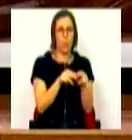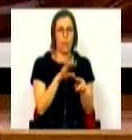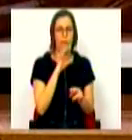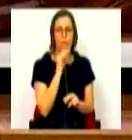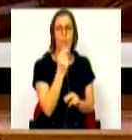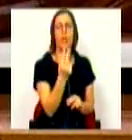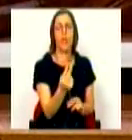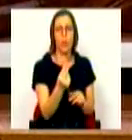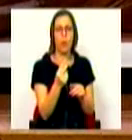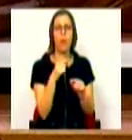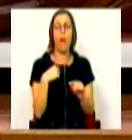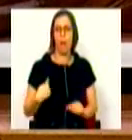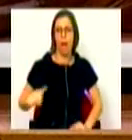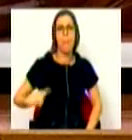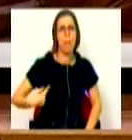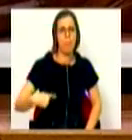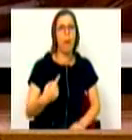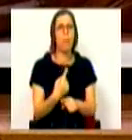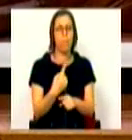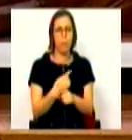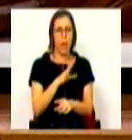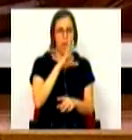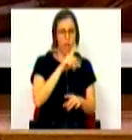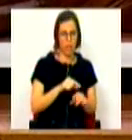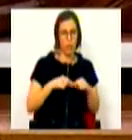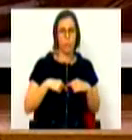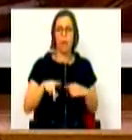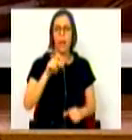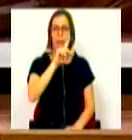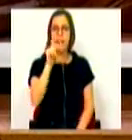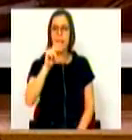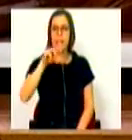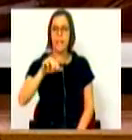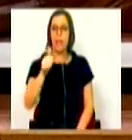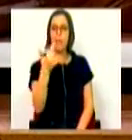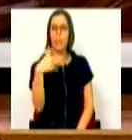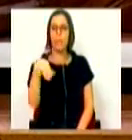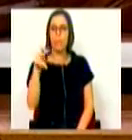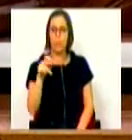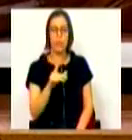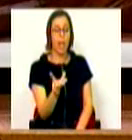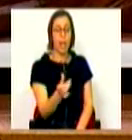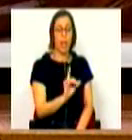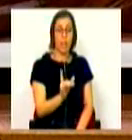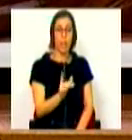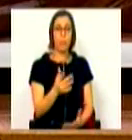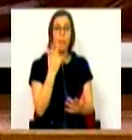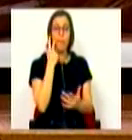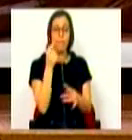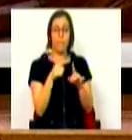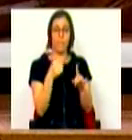2 filhos deslocam-se diariamente entre Lisboa e Zambuja. é em Lisboa que exercem as suas